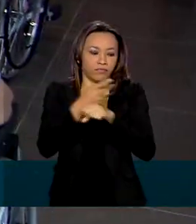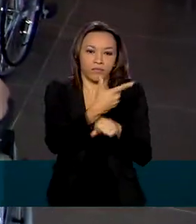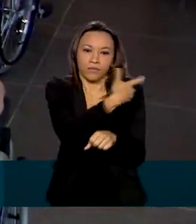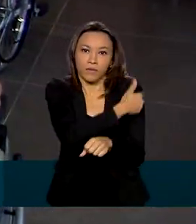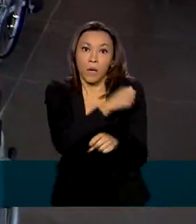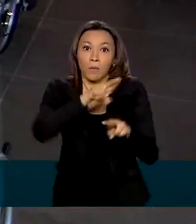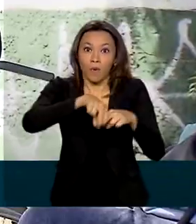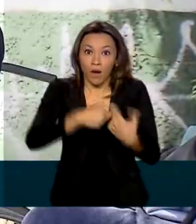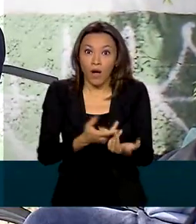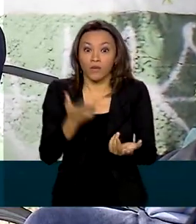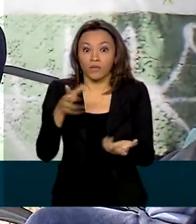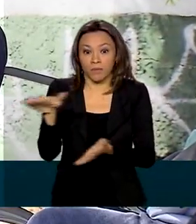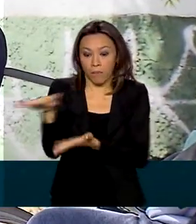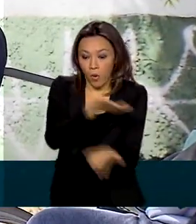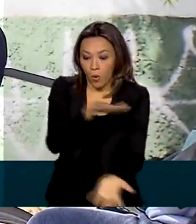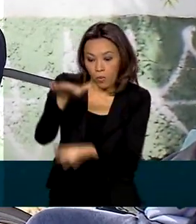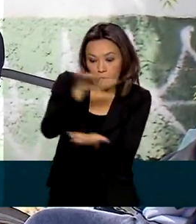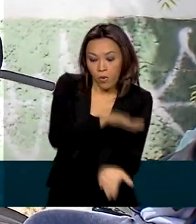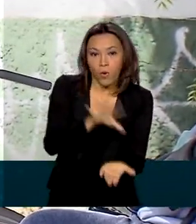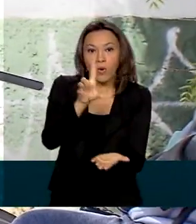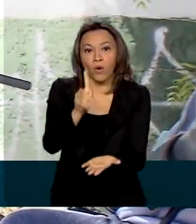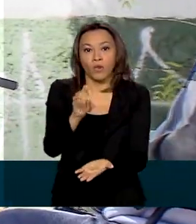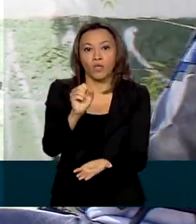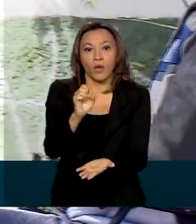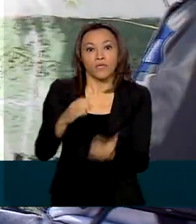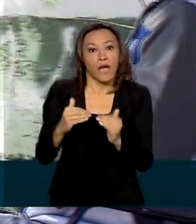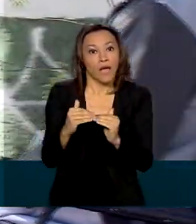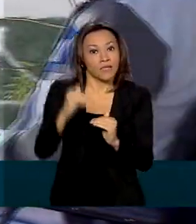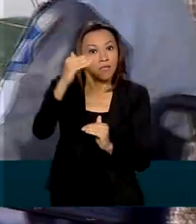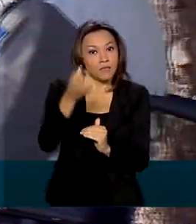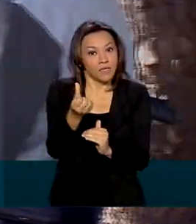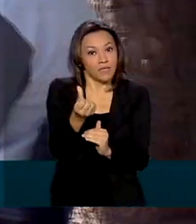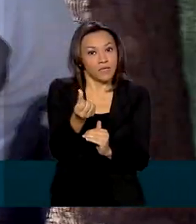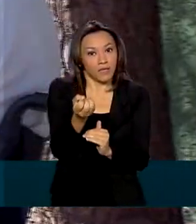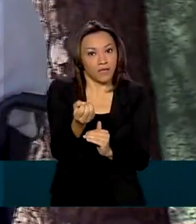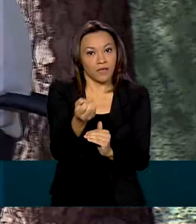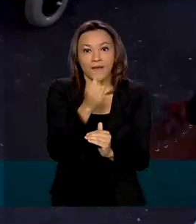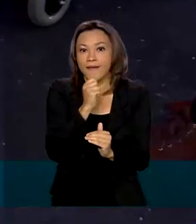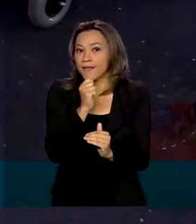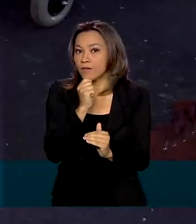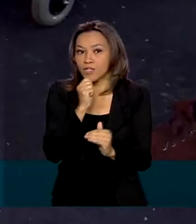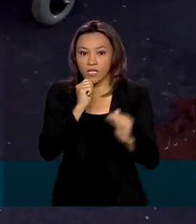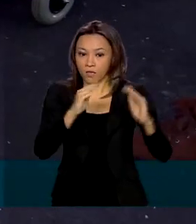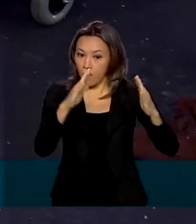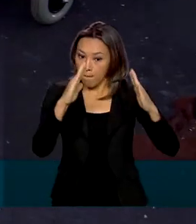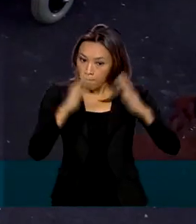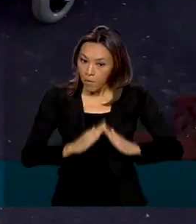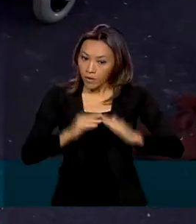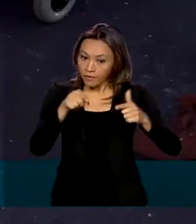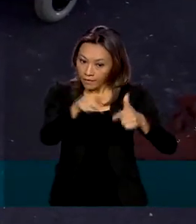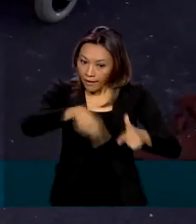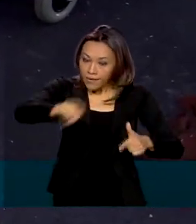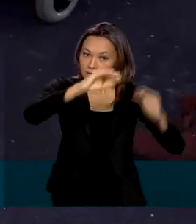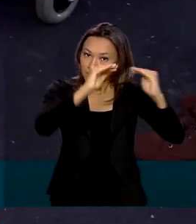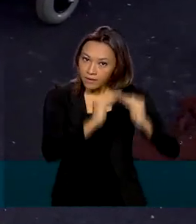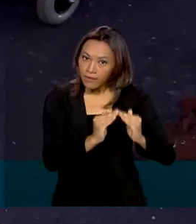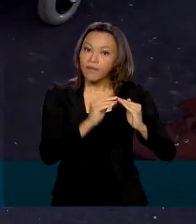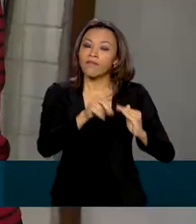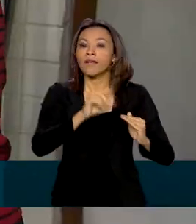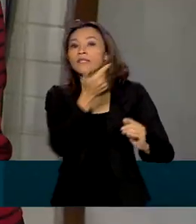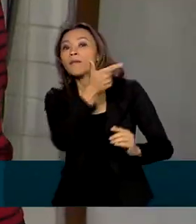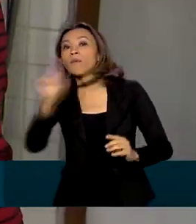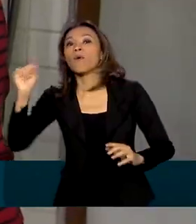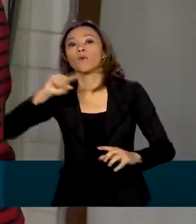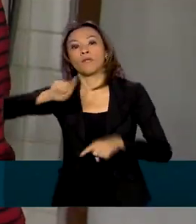causa da quantidade de doses disponíveis idosos acima de 60 anos que não estejam internados por entrar no próximo grupo a ser